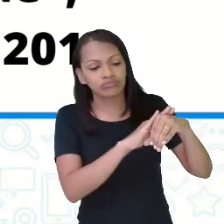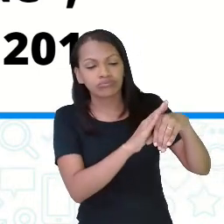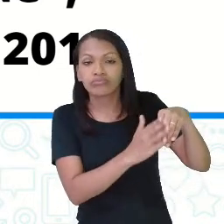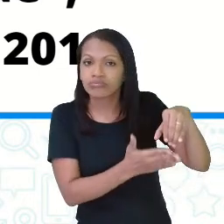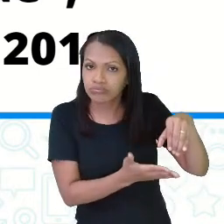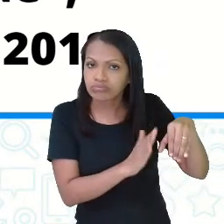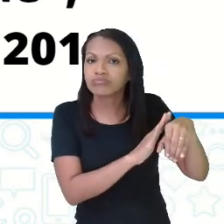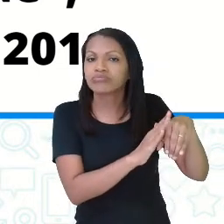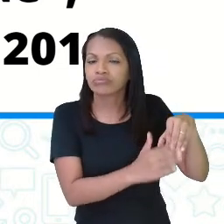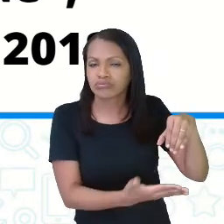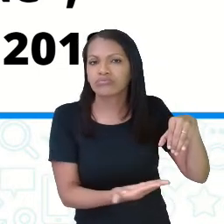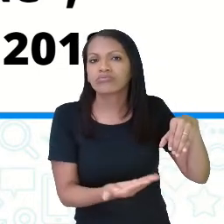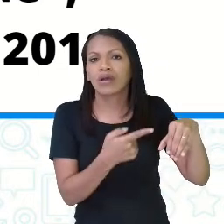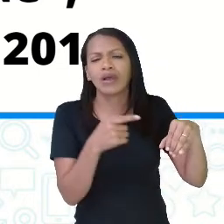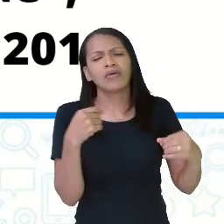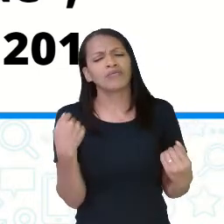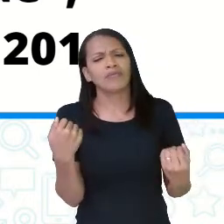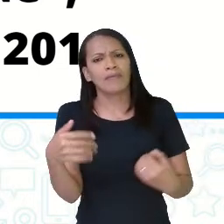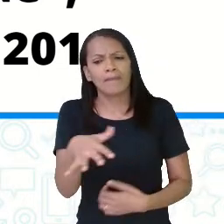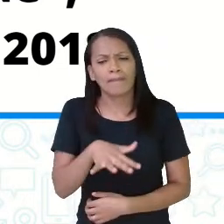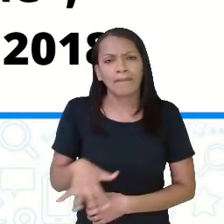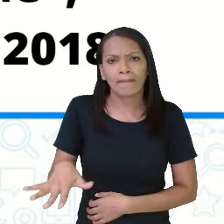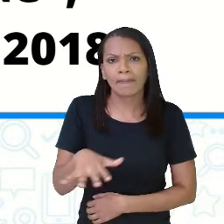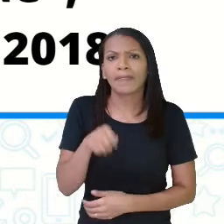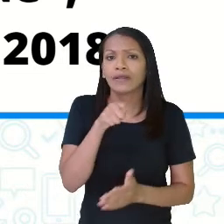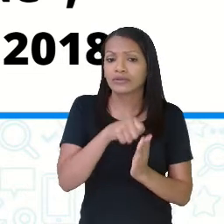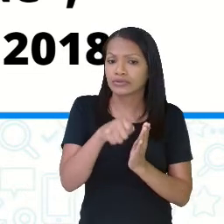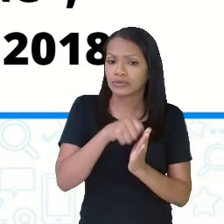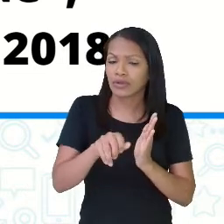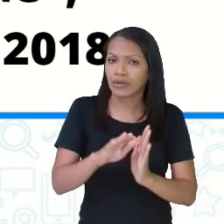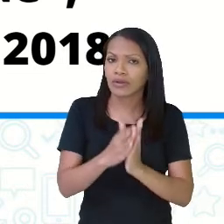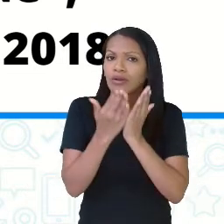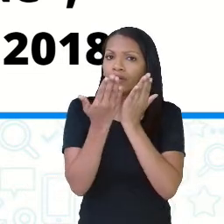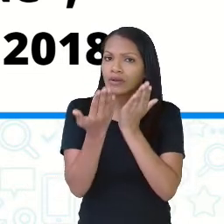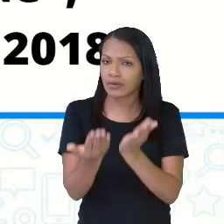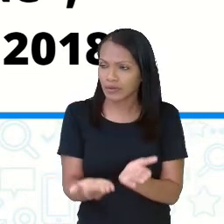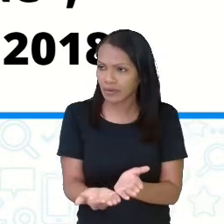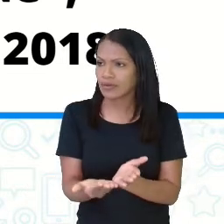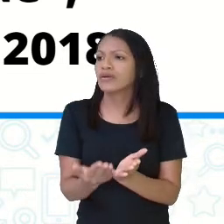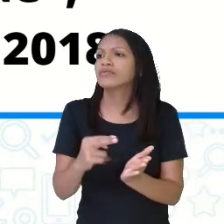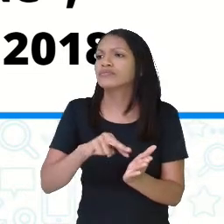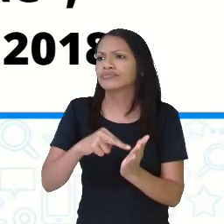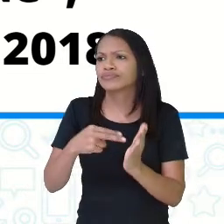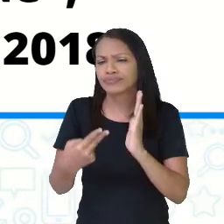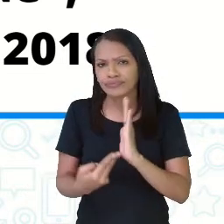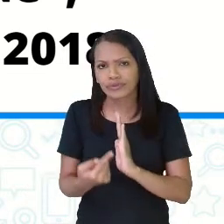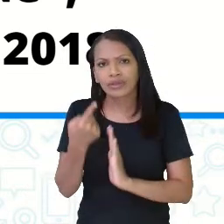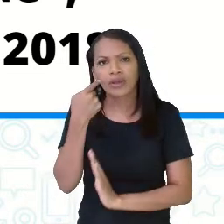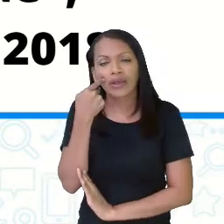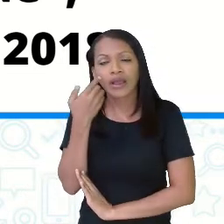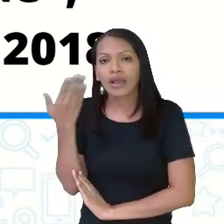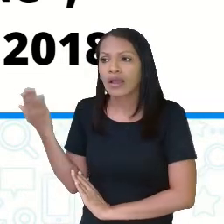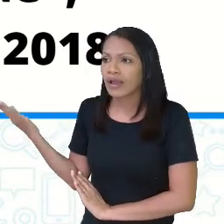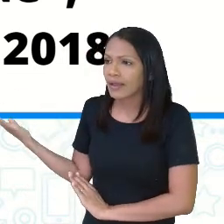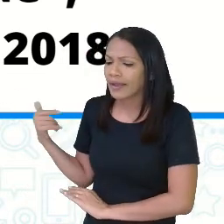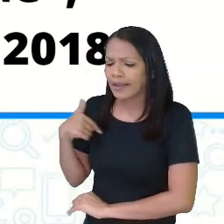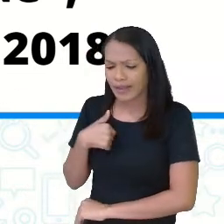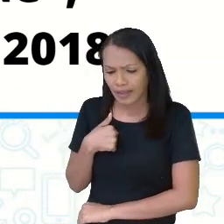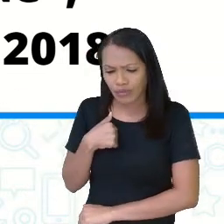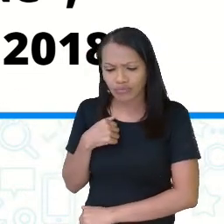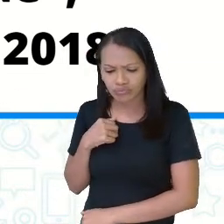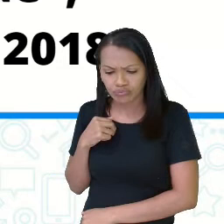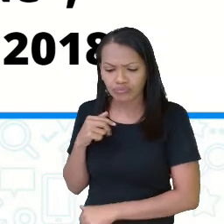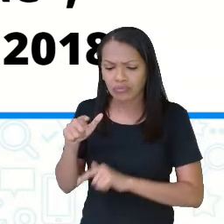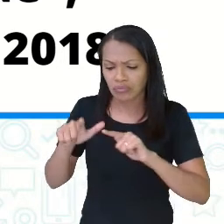Ai Caquiritama, que significa Eu Moro na Cidade, publicado pela editora Pollen